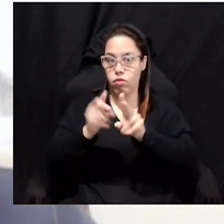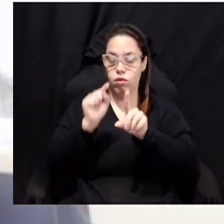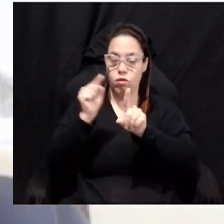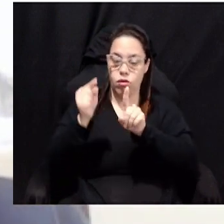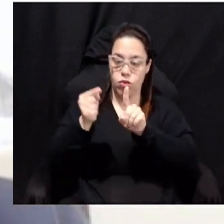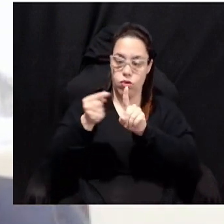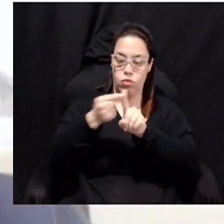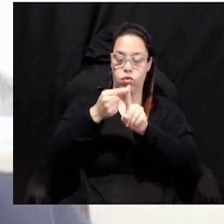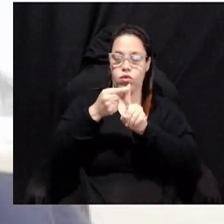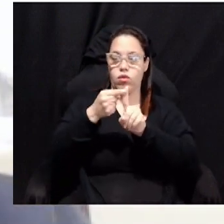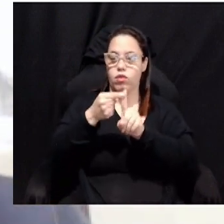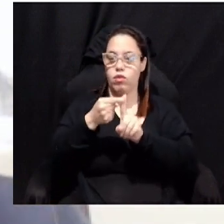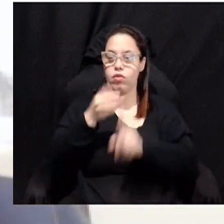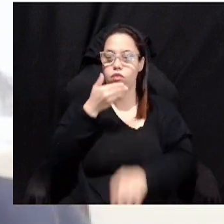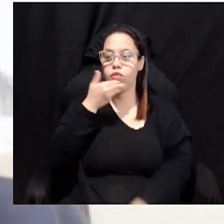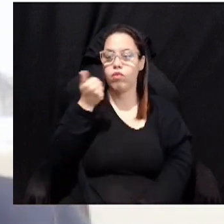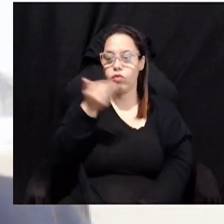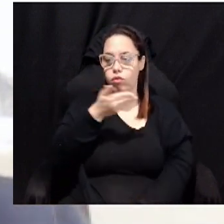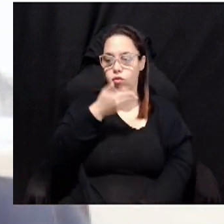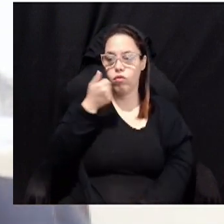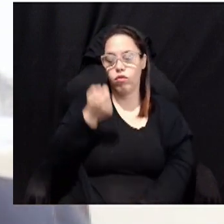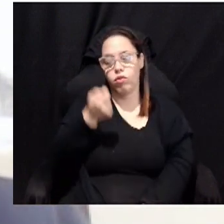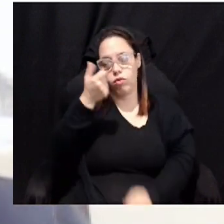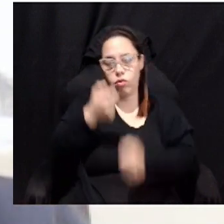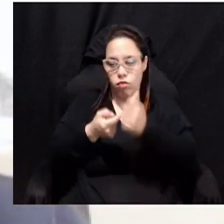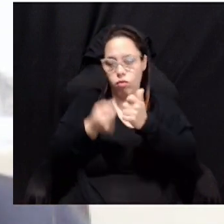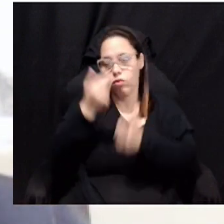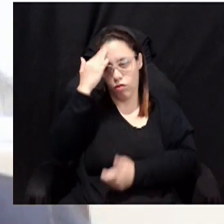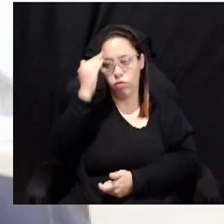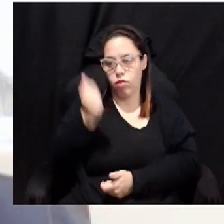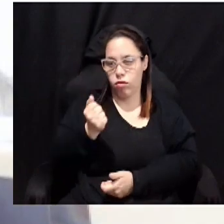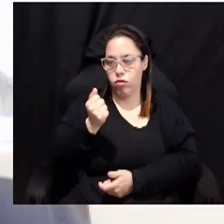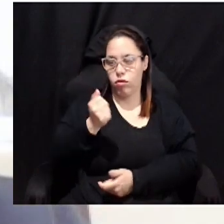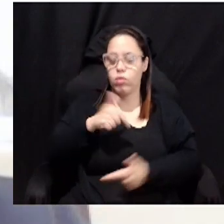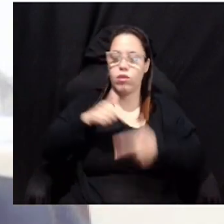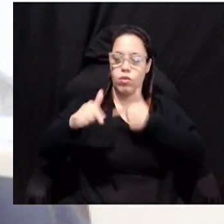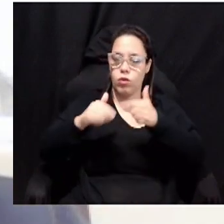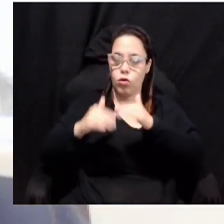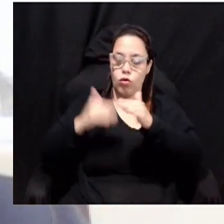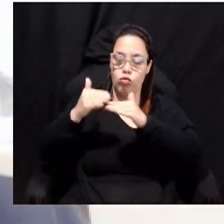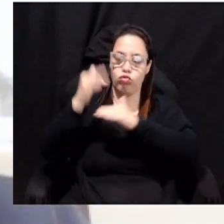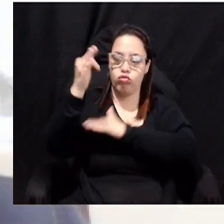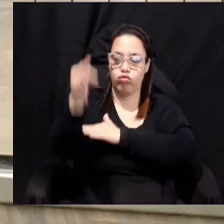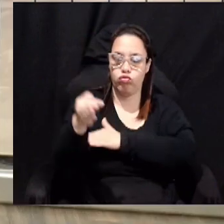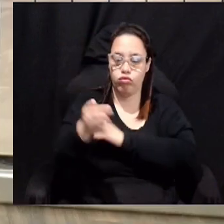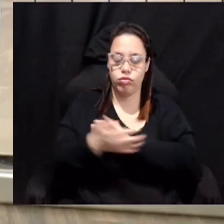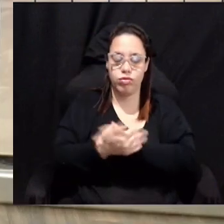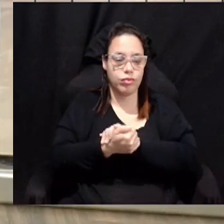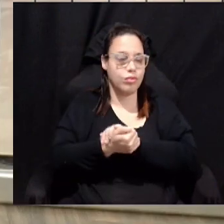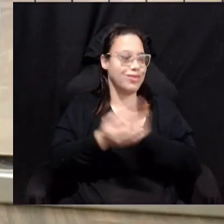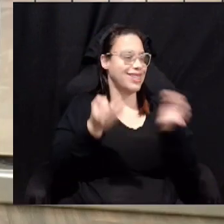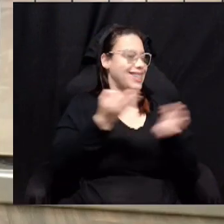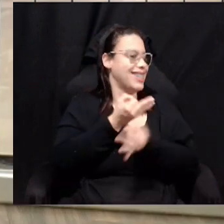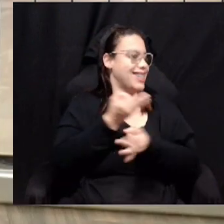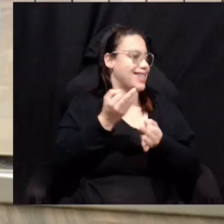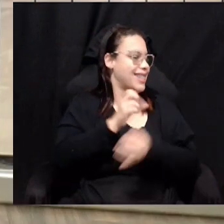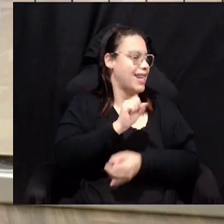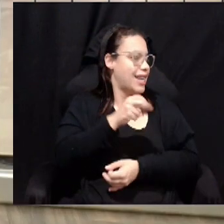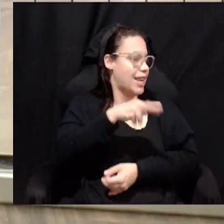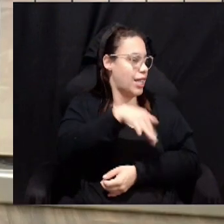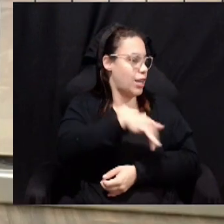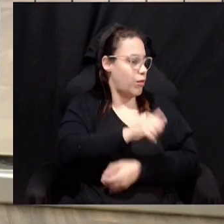e melhorando ele aos poucos, porque sabemos que temos bastante trabalho pela frente ainda. Maravilhoso, Sabrina. Muito obrigada